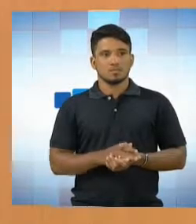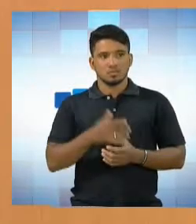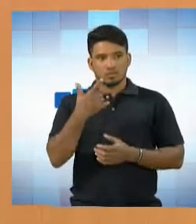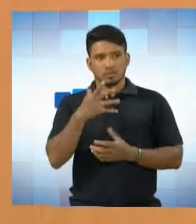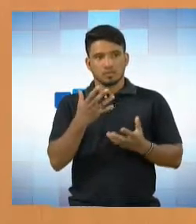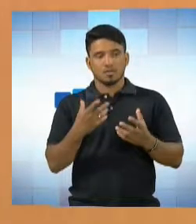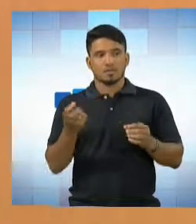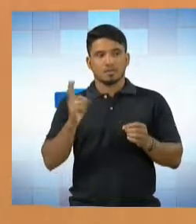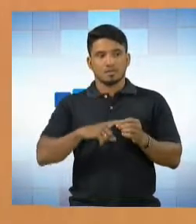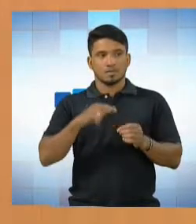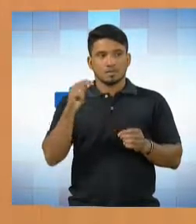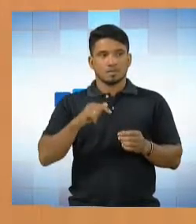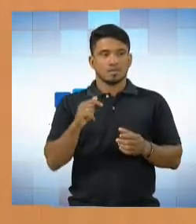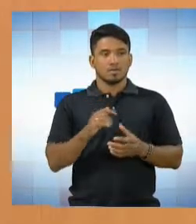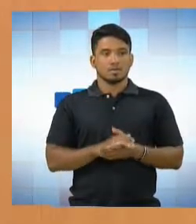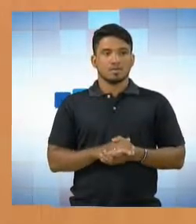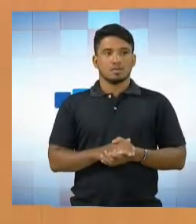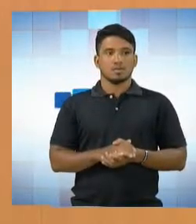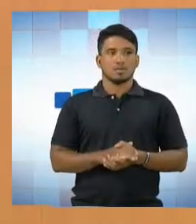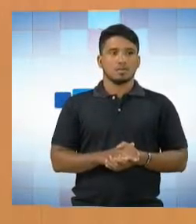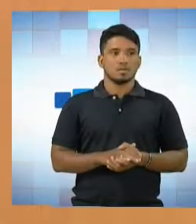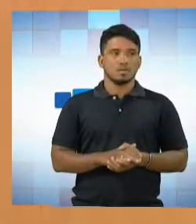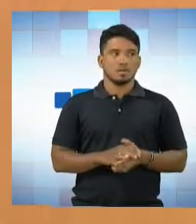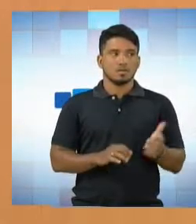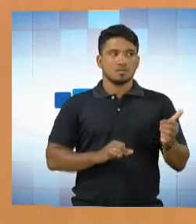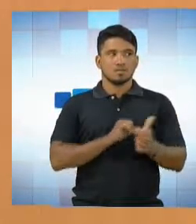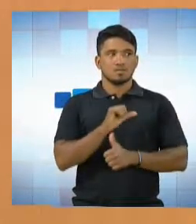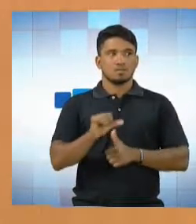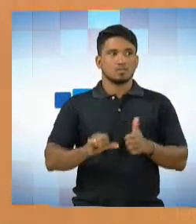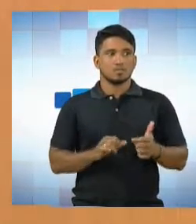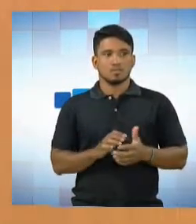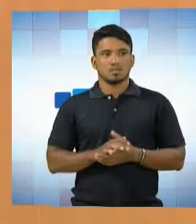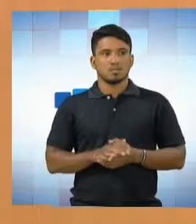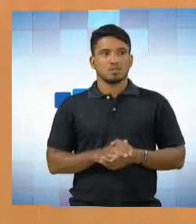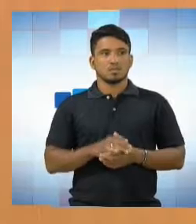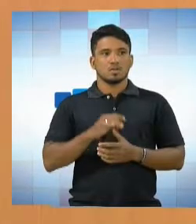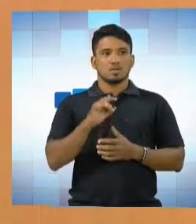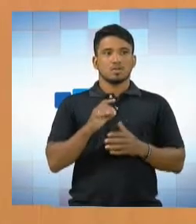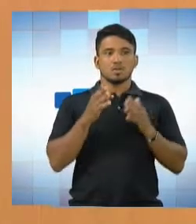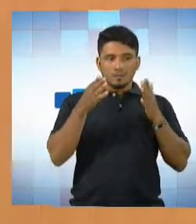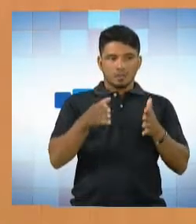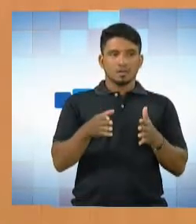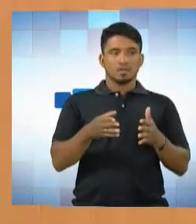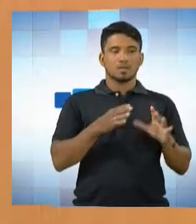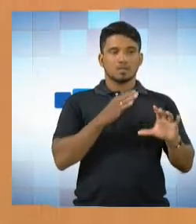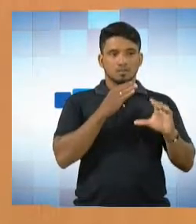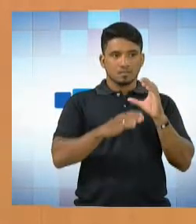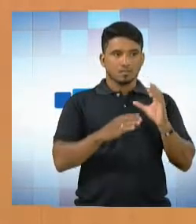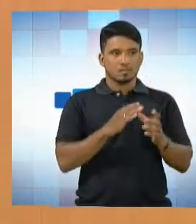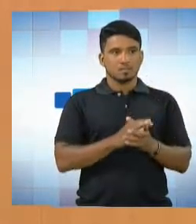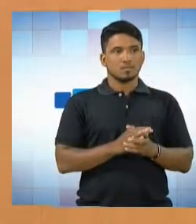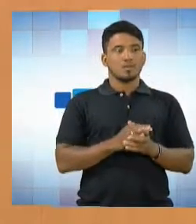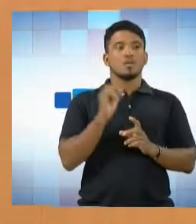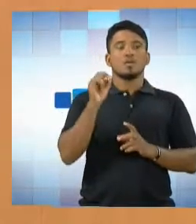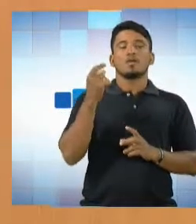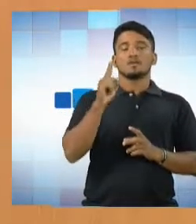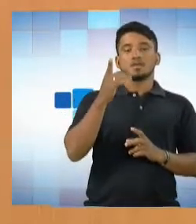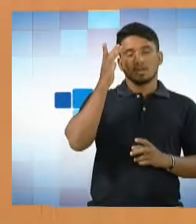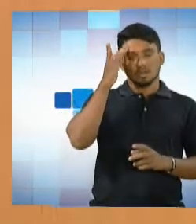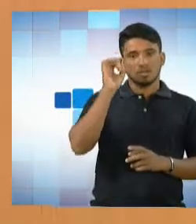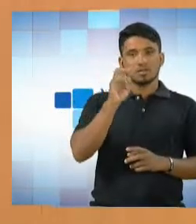vez eu quero voltar aqui às modificações nessa área da comunicação. O que você